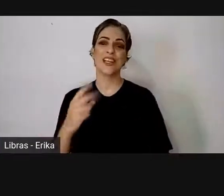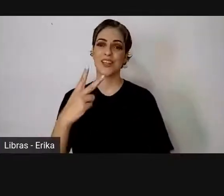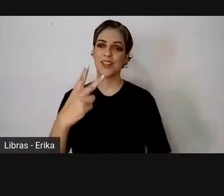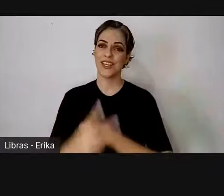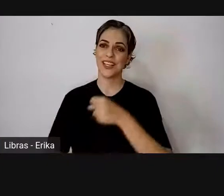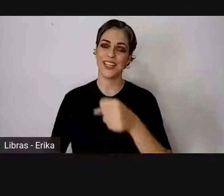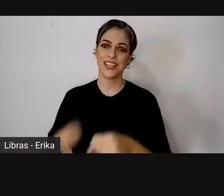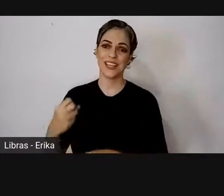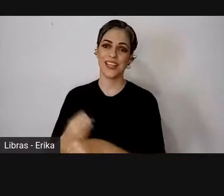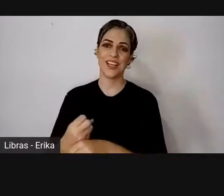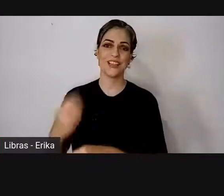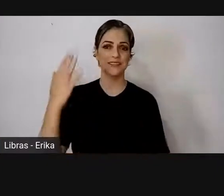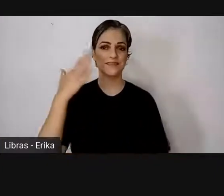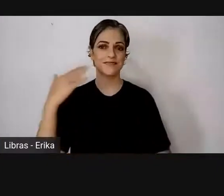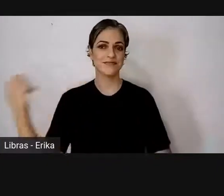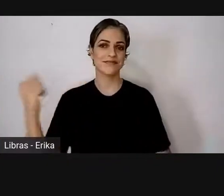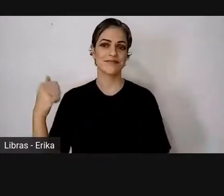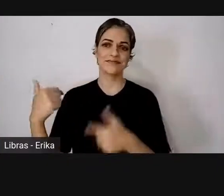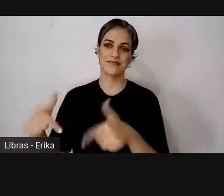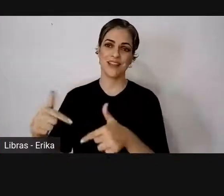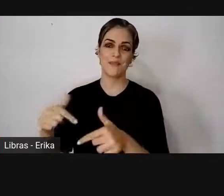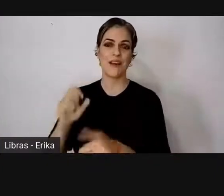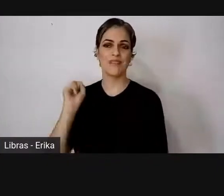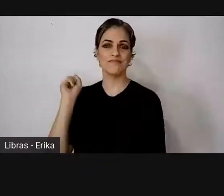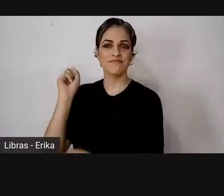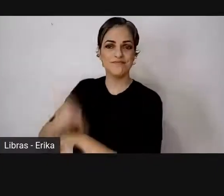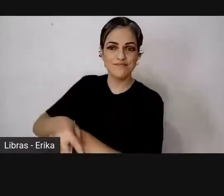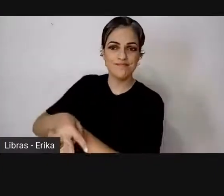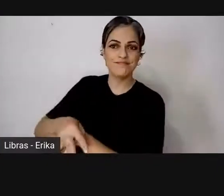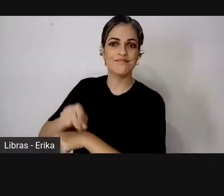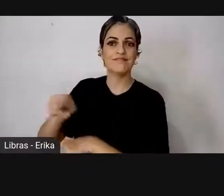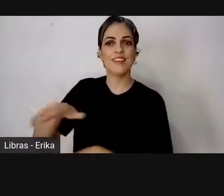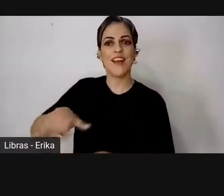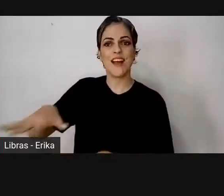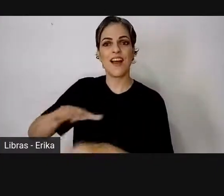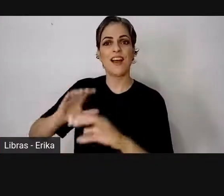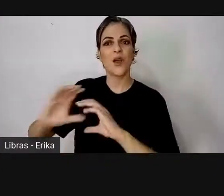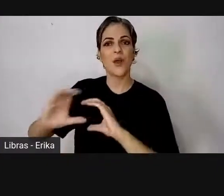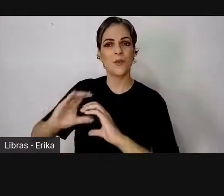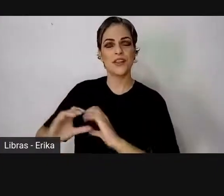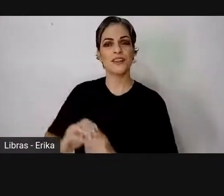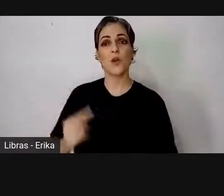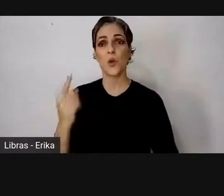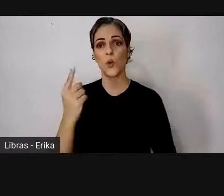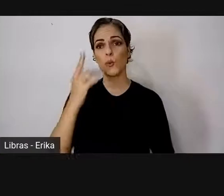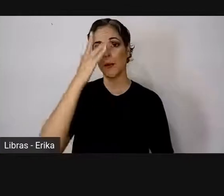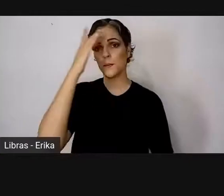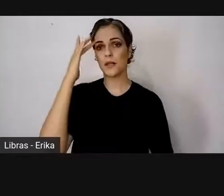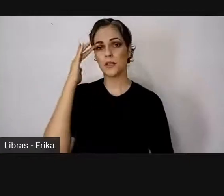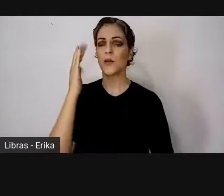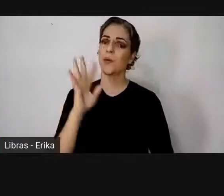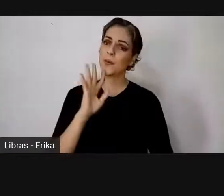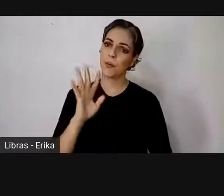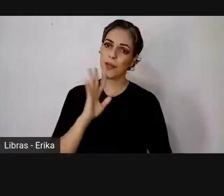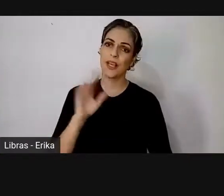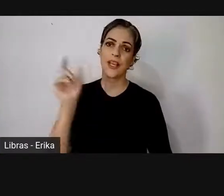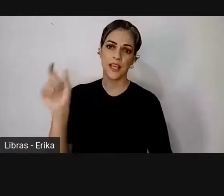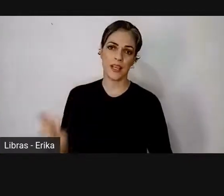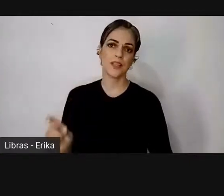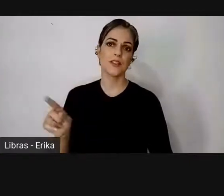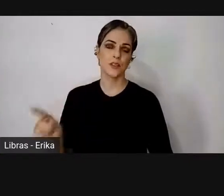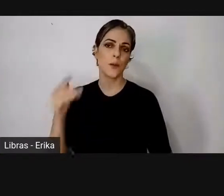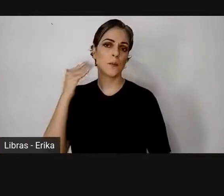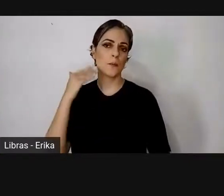me contratando para a área de comunicação do banco, abriu a vaga, e uma pessoa que eu já conhecia no banco falou, olha,